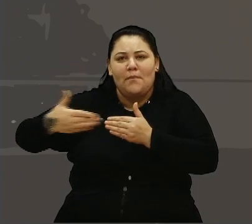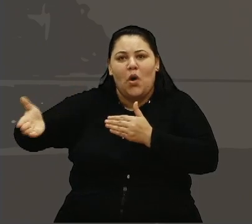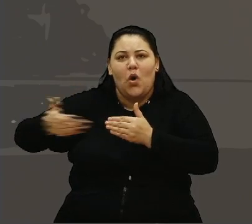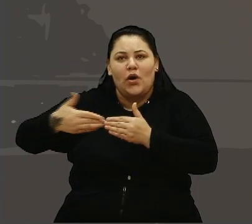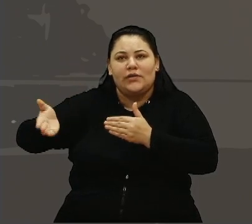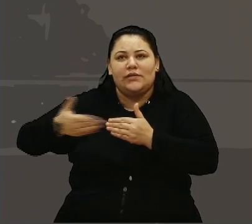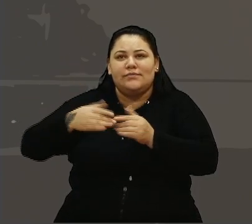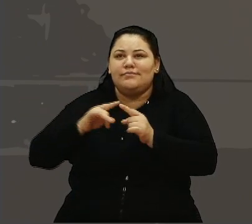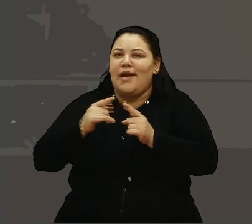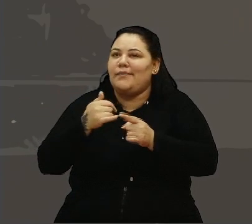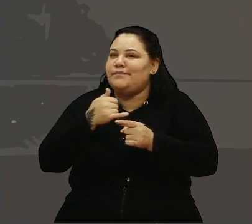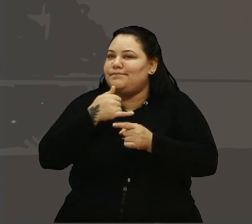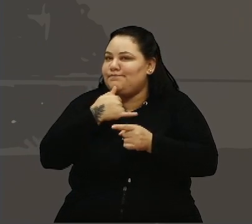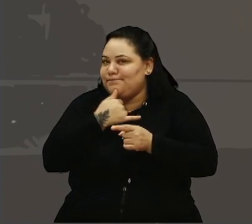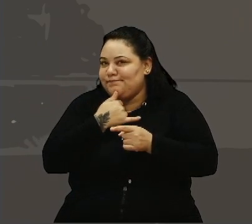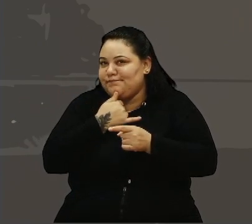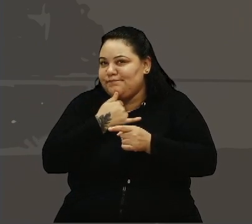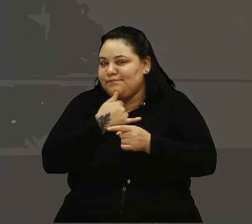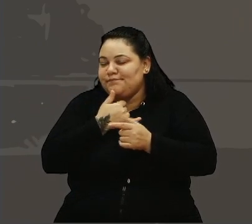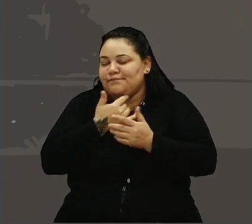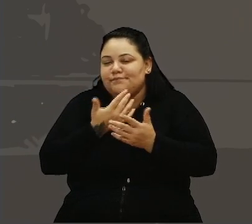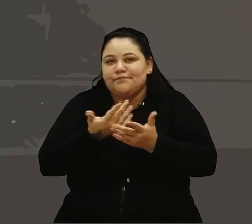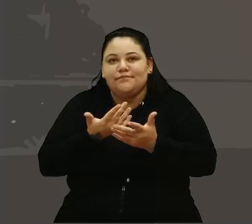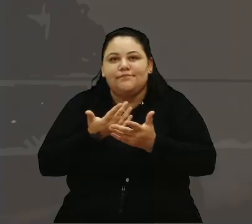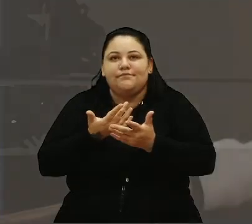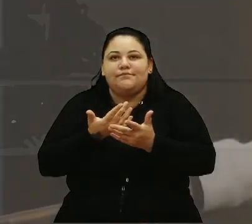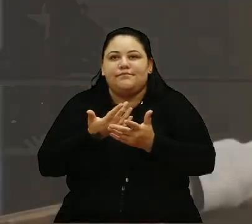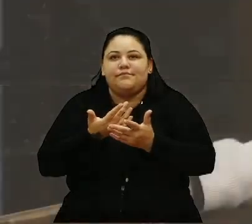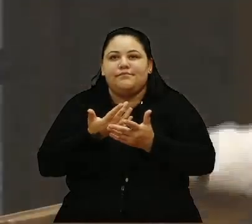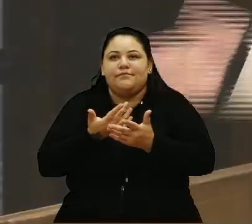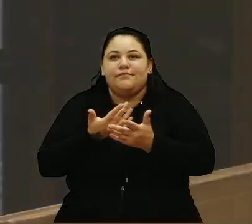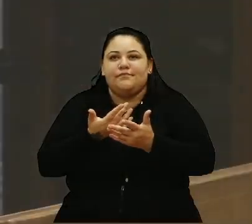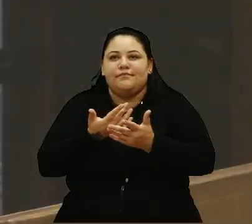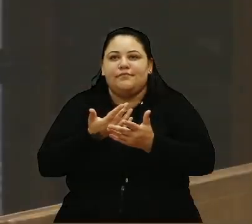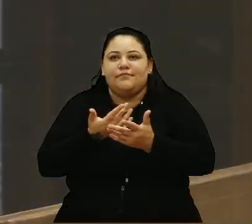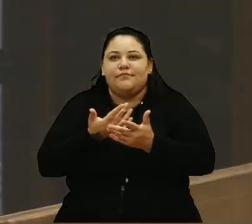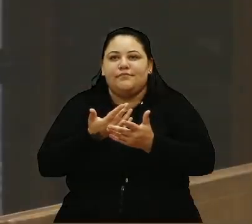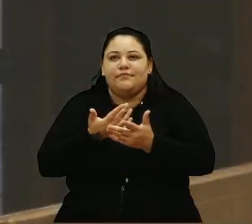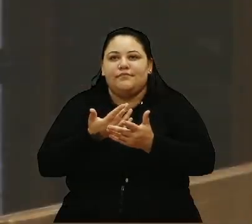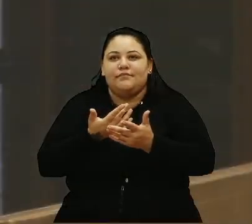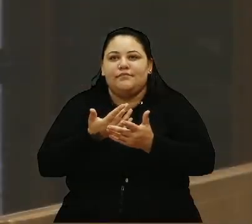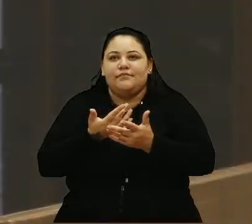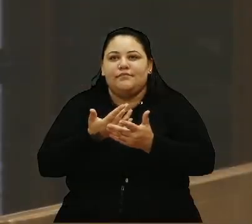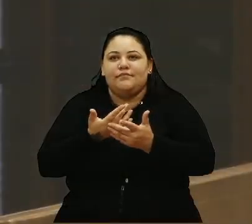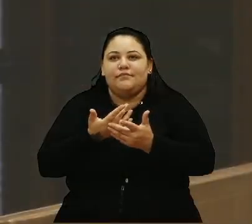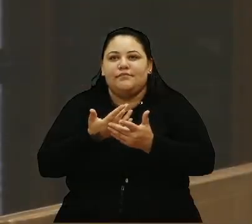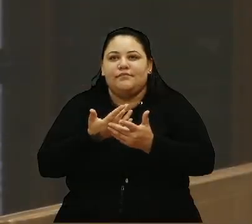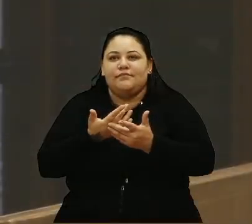mas, infelizmente, essa rampa, ela fica